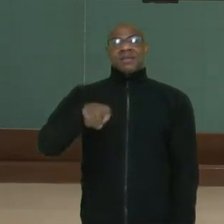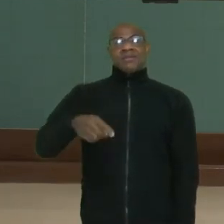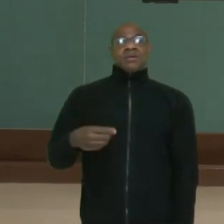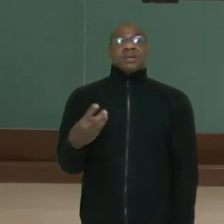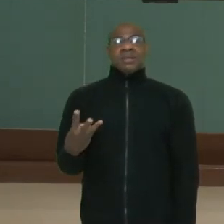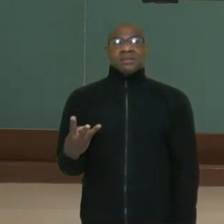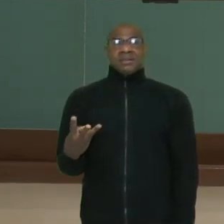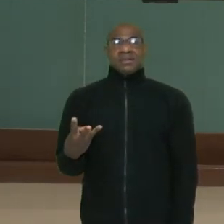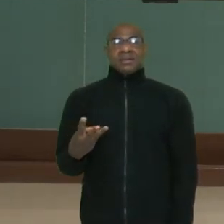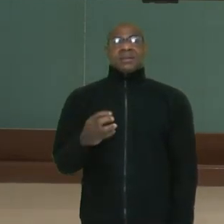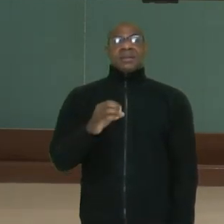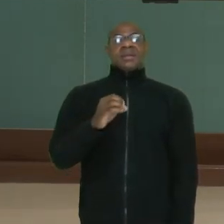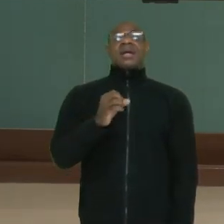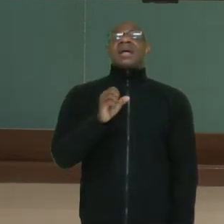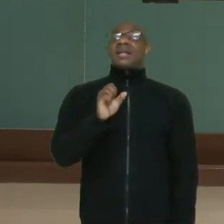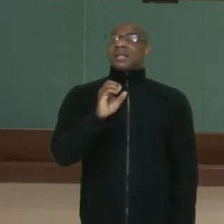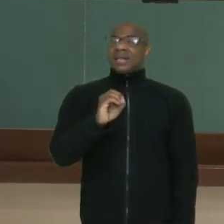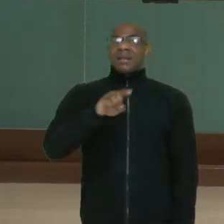Então,